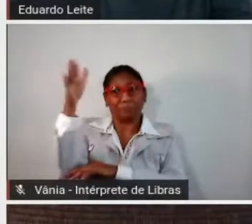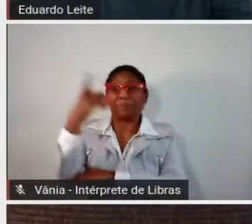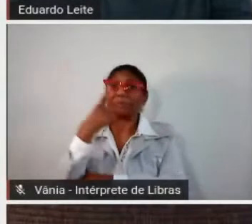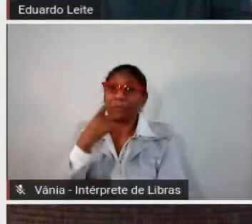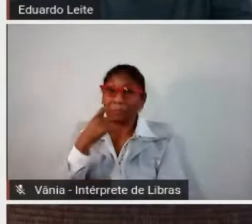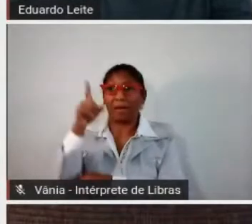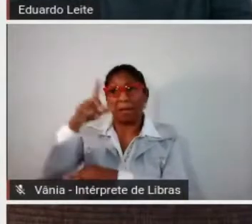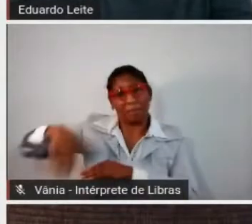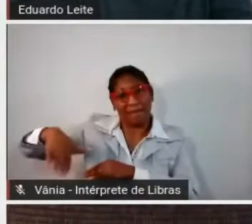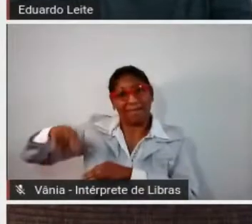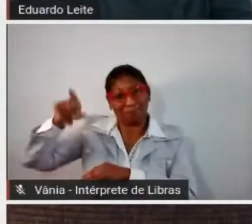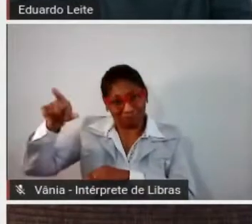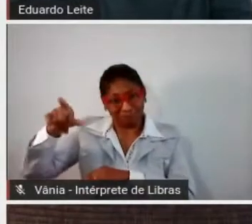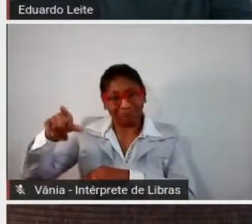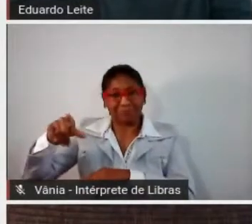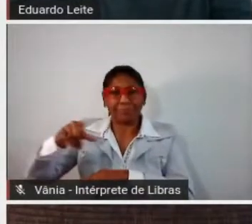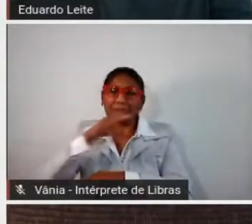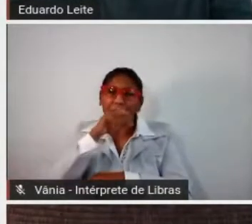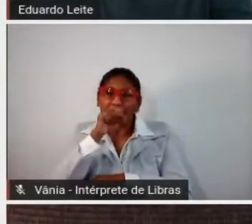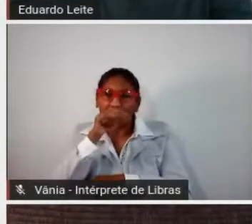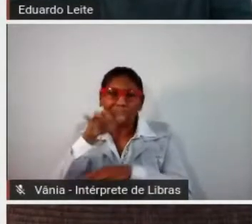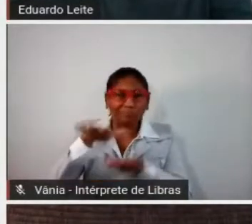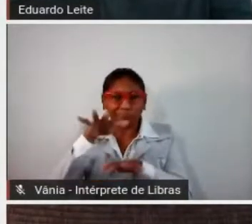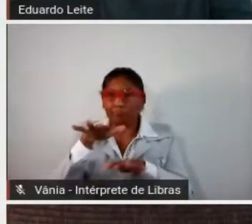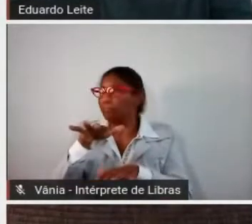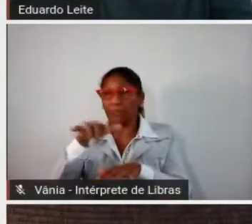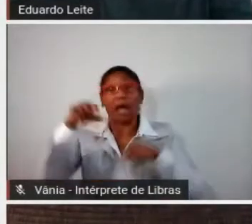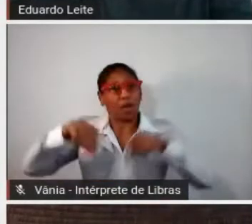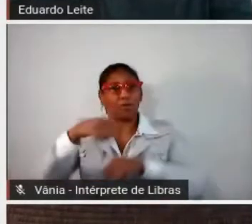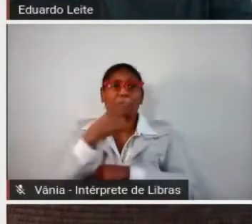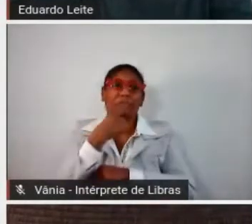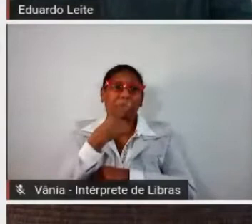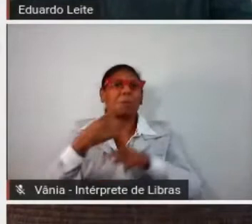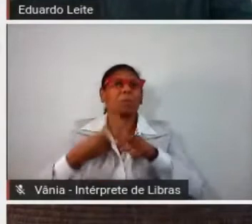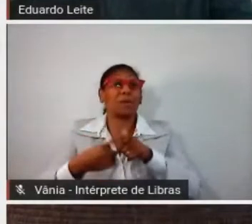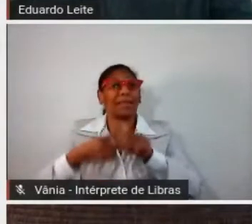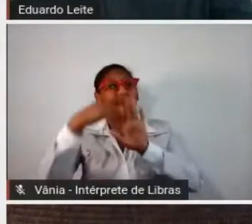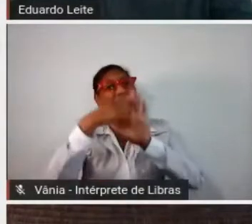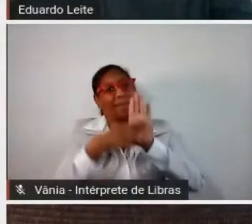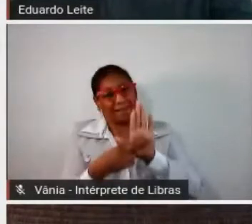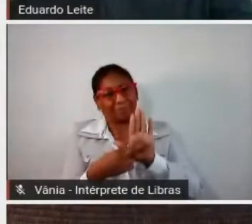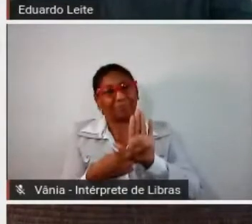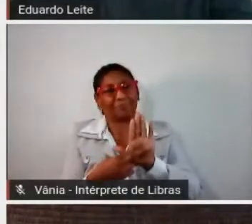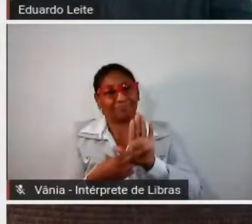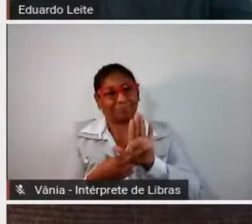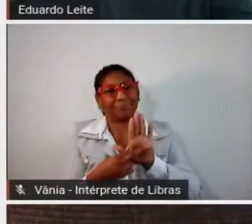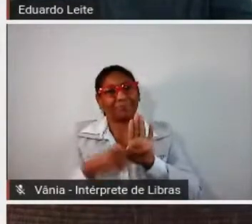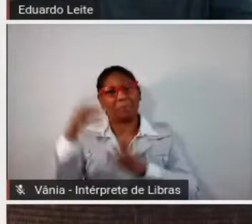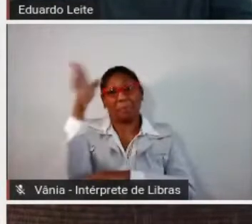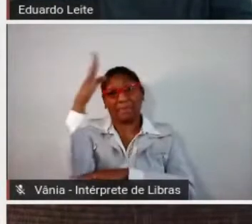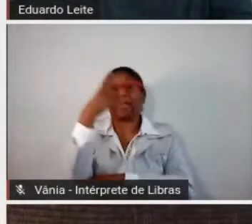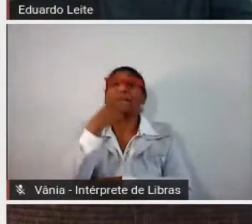tem média para ficar na bandeira laranja, mas está na trava da bandeira vermelha por conta da regra de bandeiras